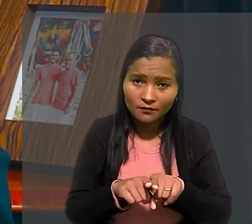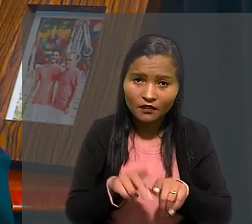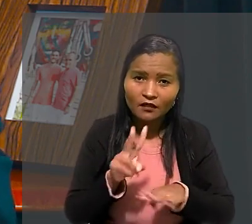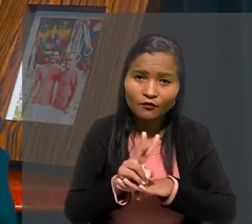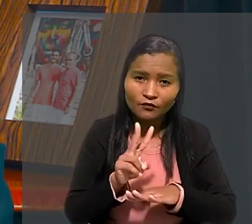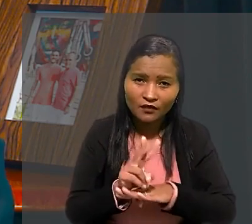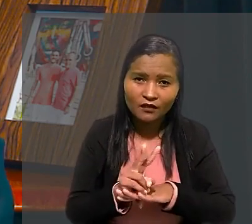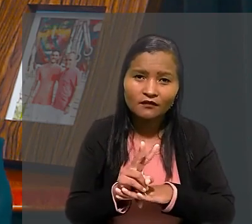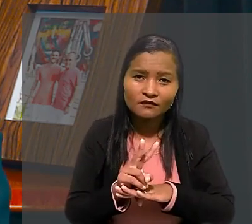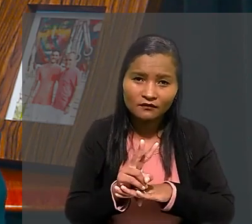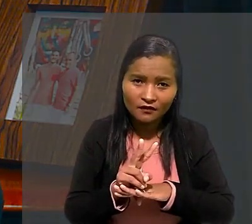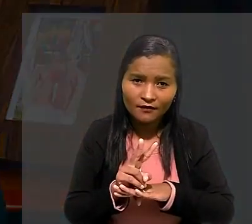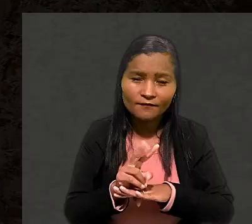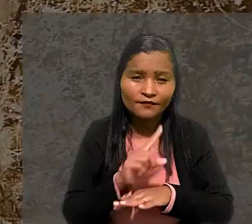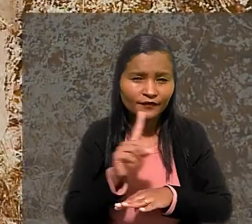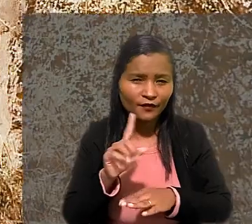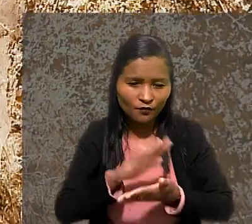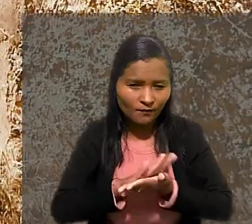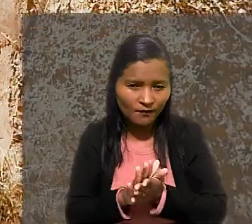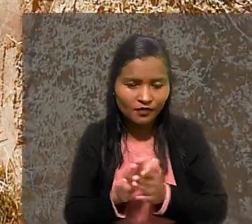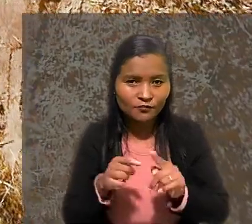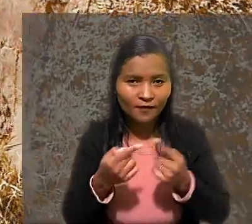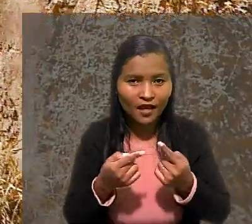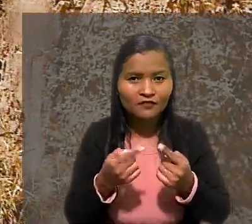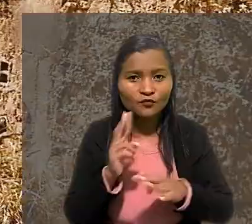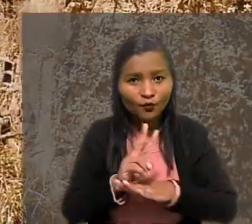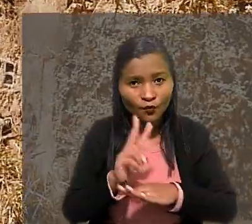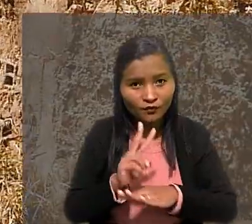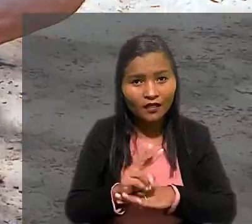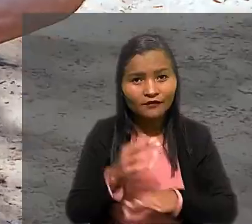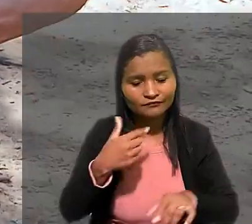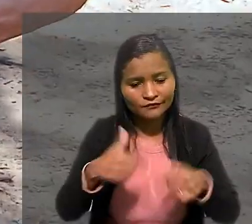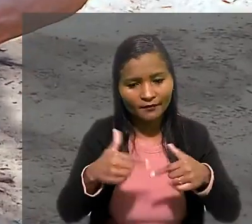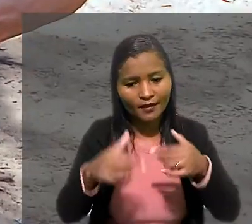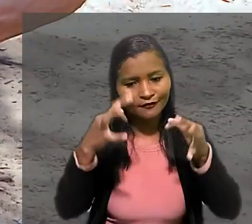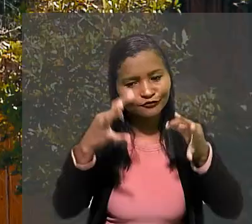não o combate, mas a preservação e o incentivo do trabalho digno.